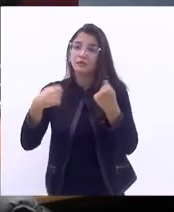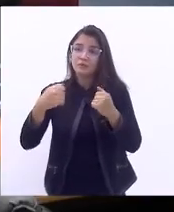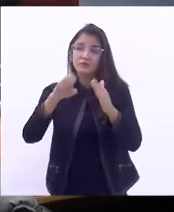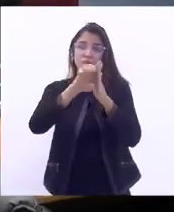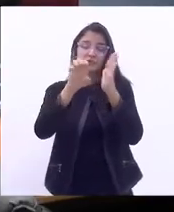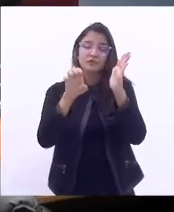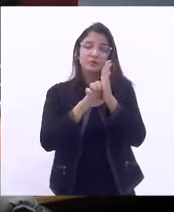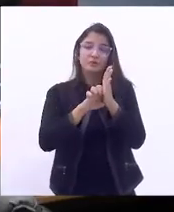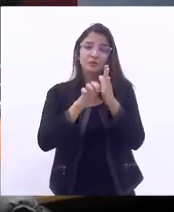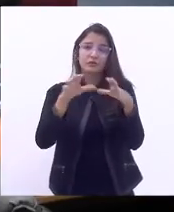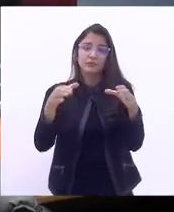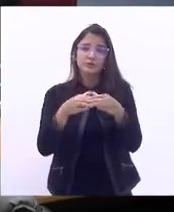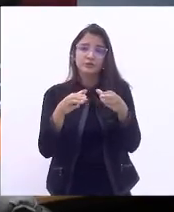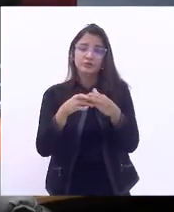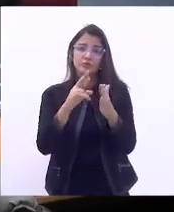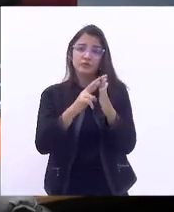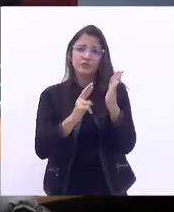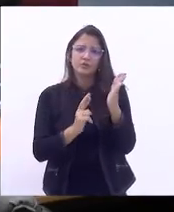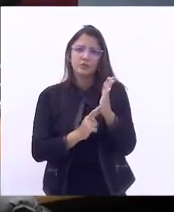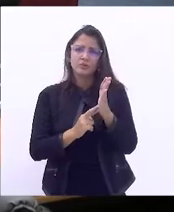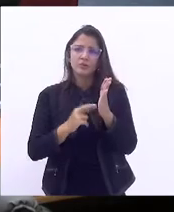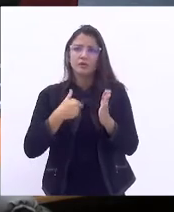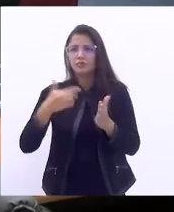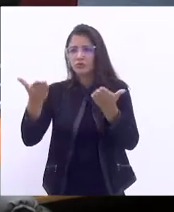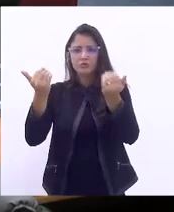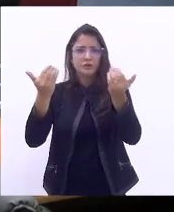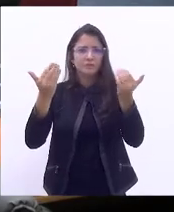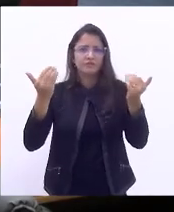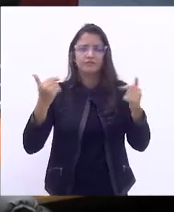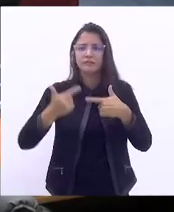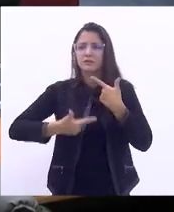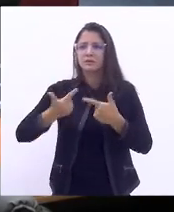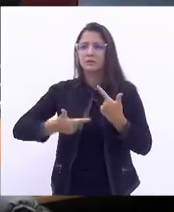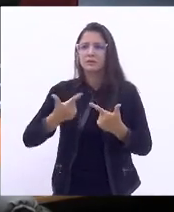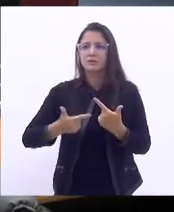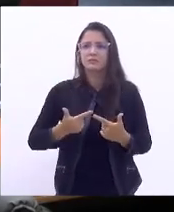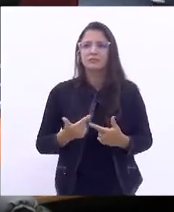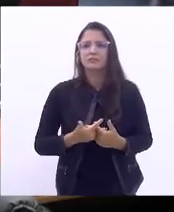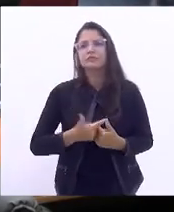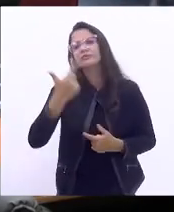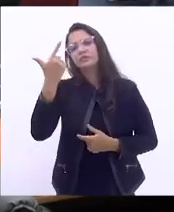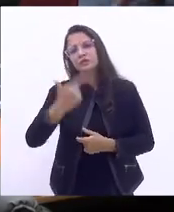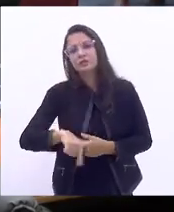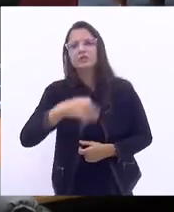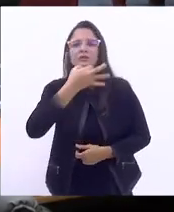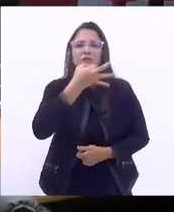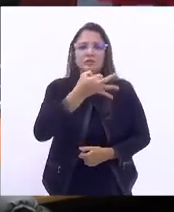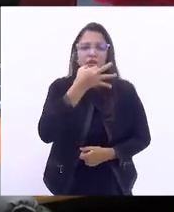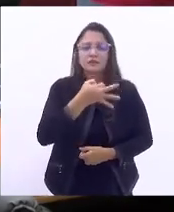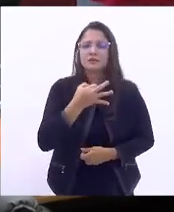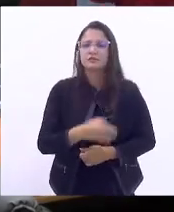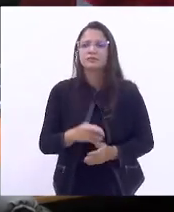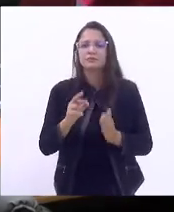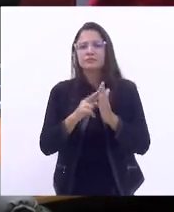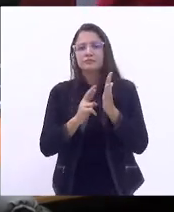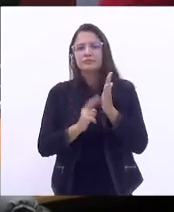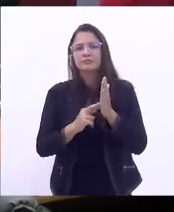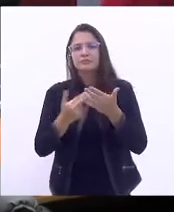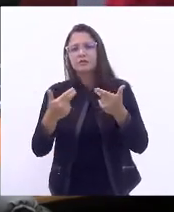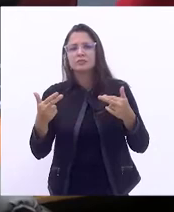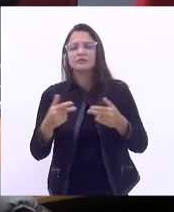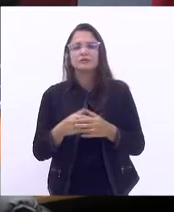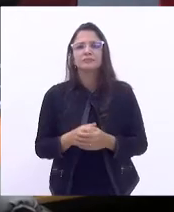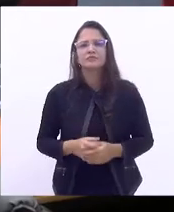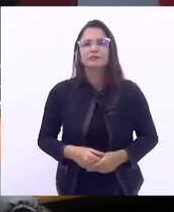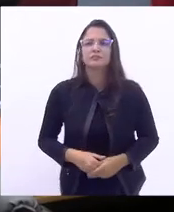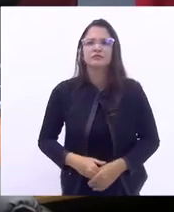aqui na comissão de normas. Eu vou chamar os trabalhos à ordem. Vossa Excelência vai emitir de novo o parecer da comissão de normas.